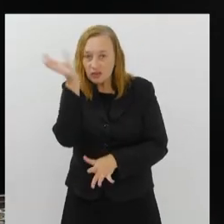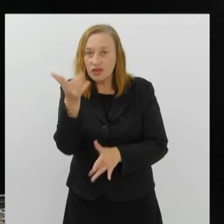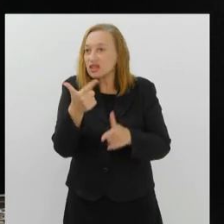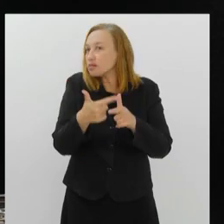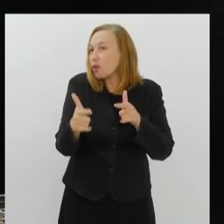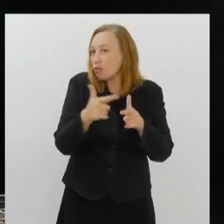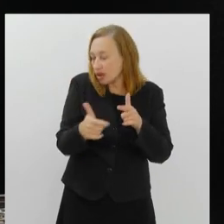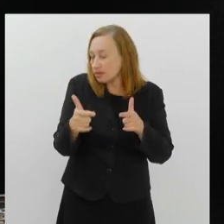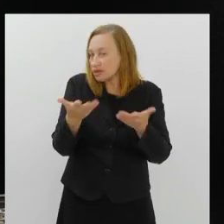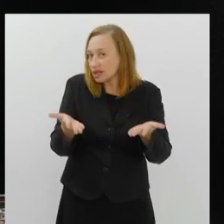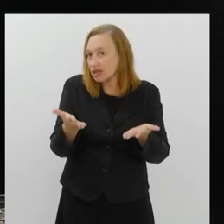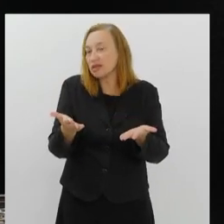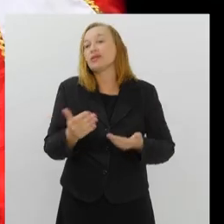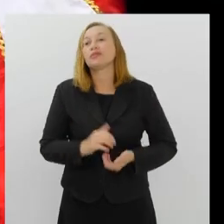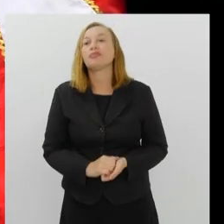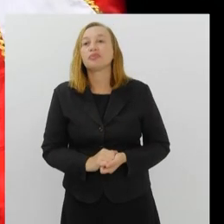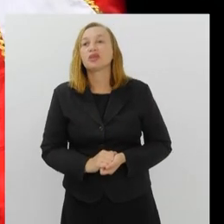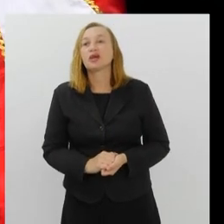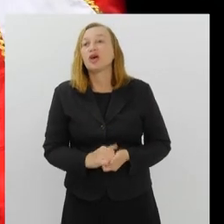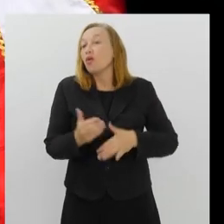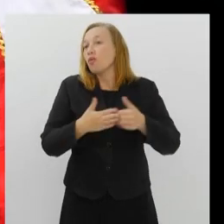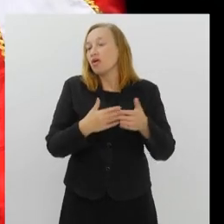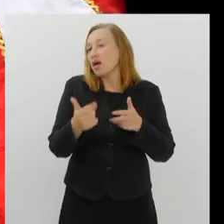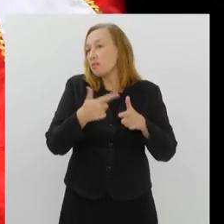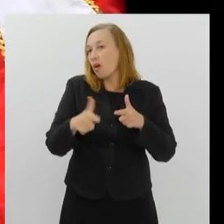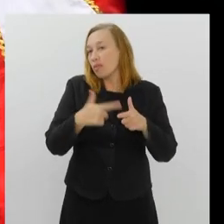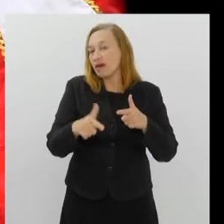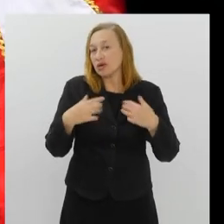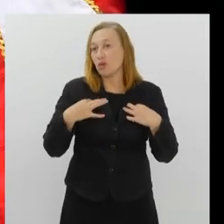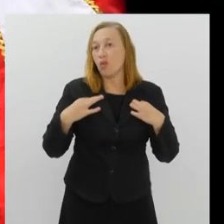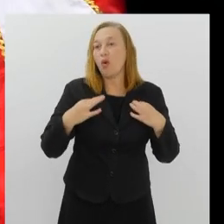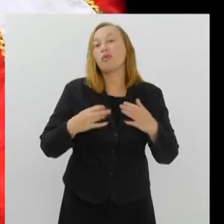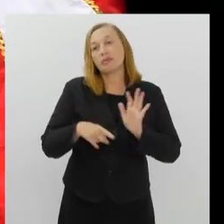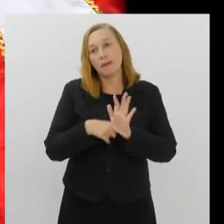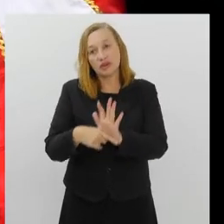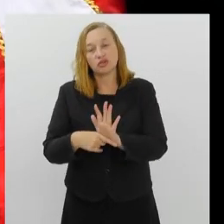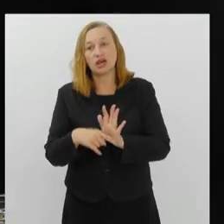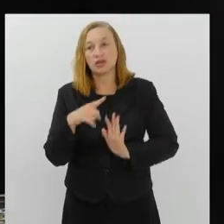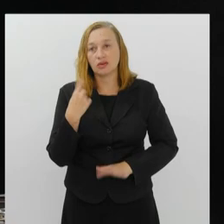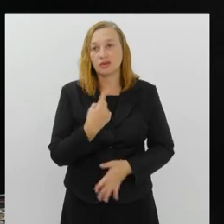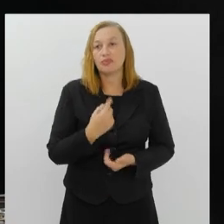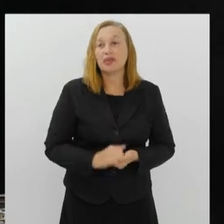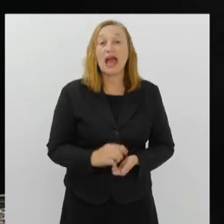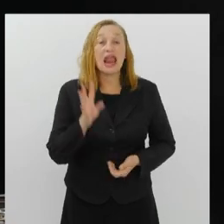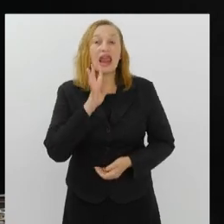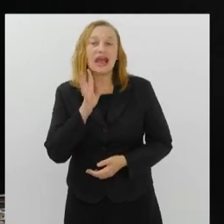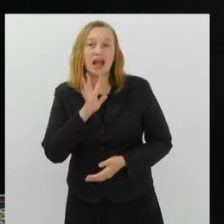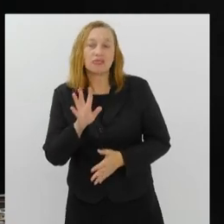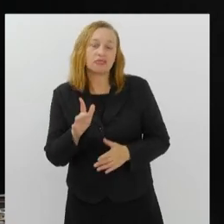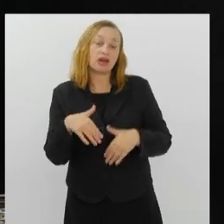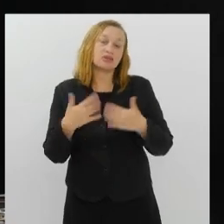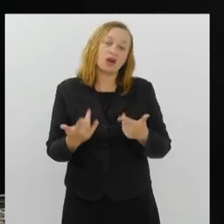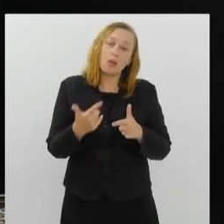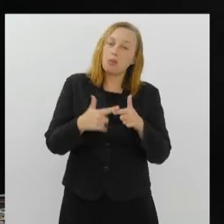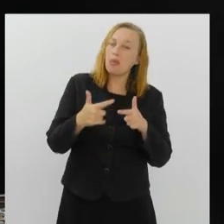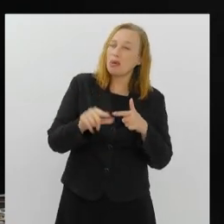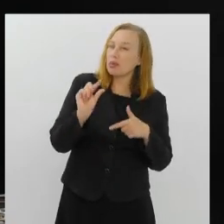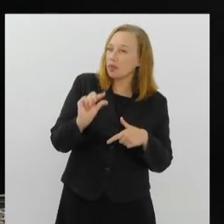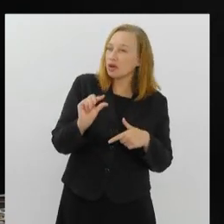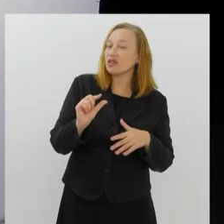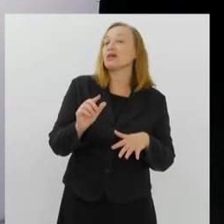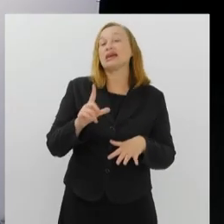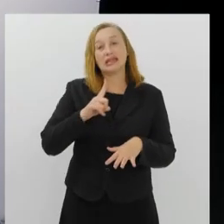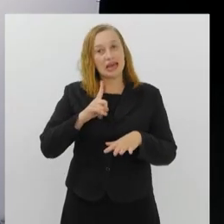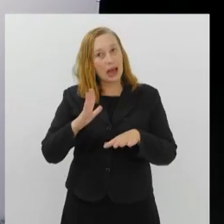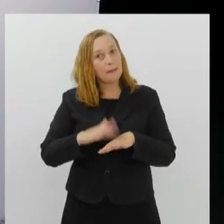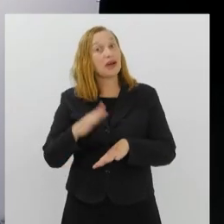resolver esses pepinos. Qualquer imprevisto, eles estão ali para ajudar a gente. Legal. Então, perrengue nenhum. Não. Mas vai